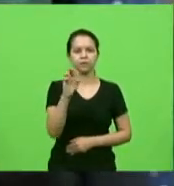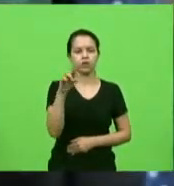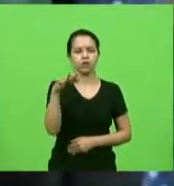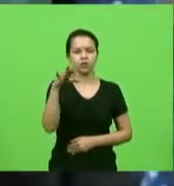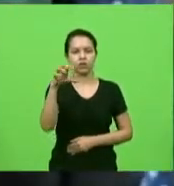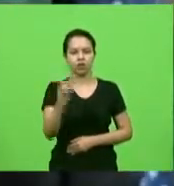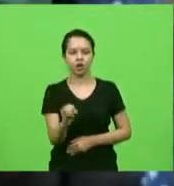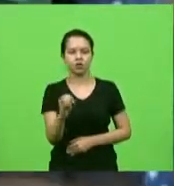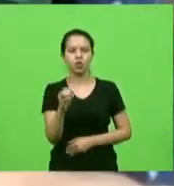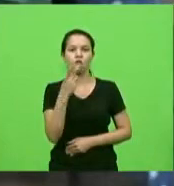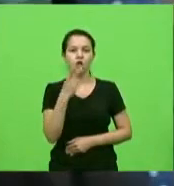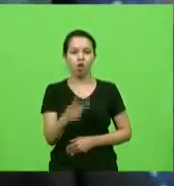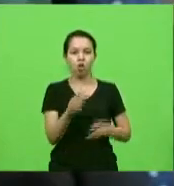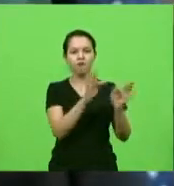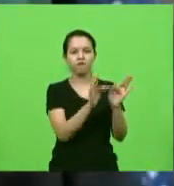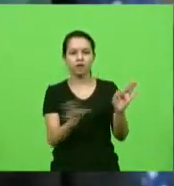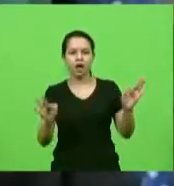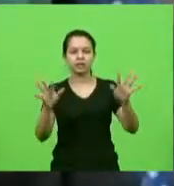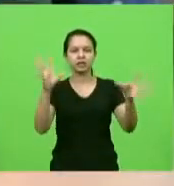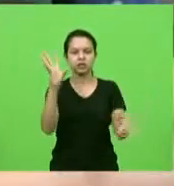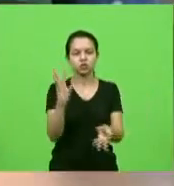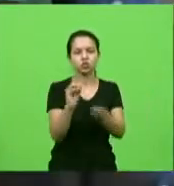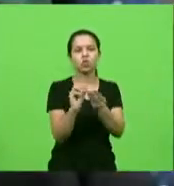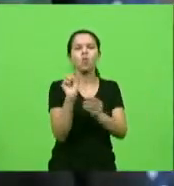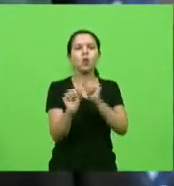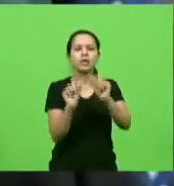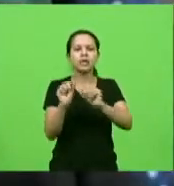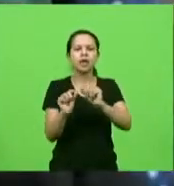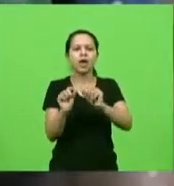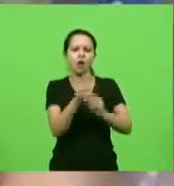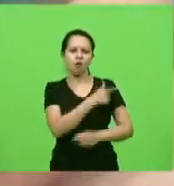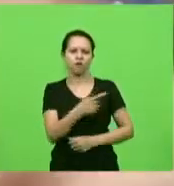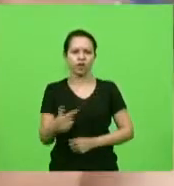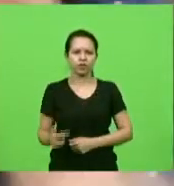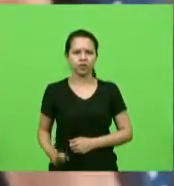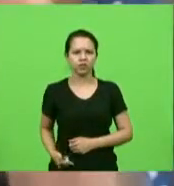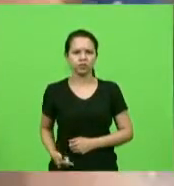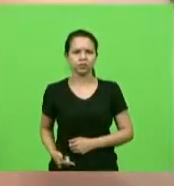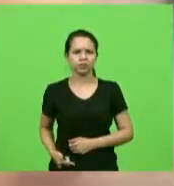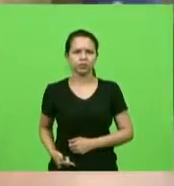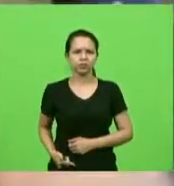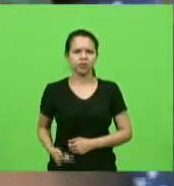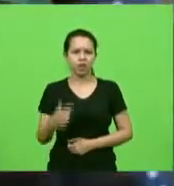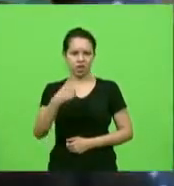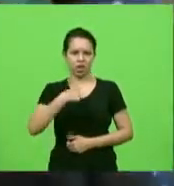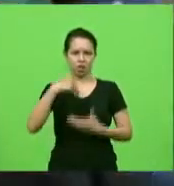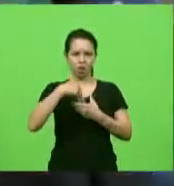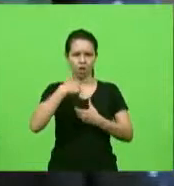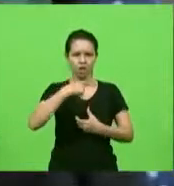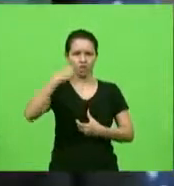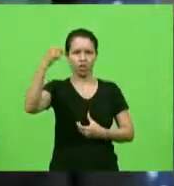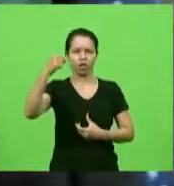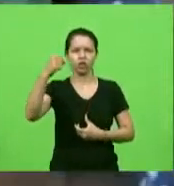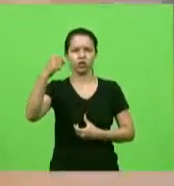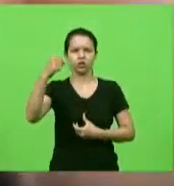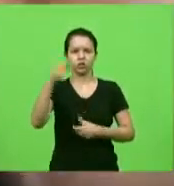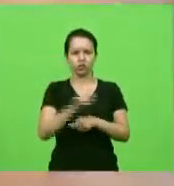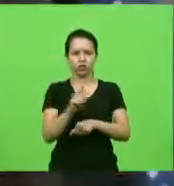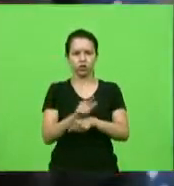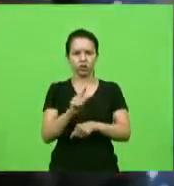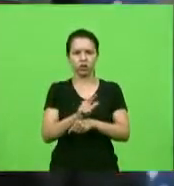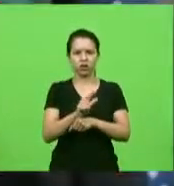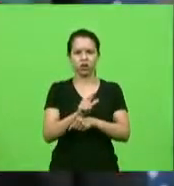frase que resume o que é governar. Abro aspas. Não fui eleito para ser o gerente da crise.